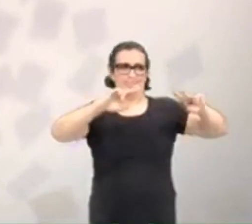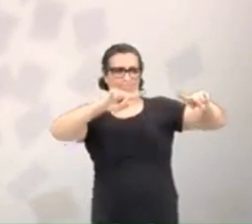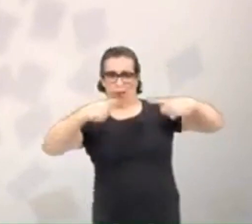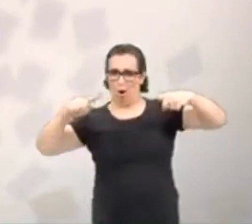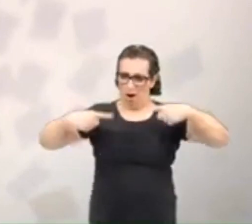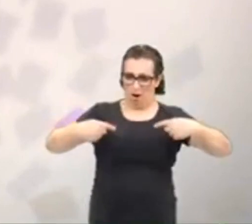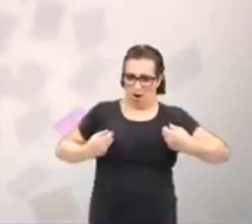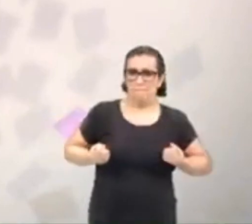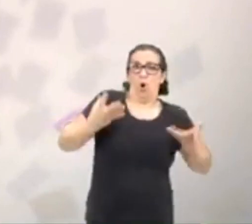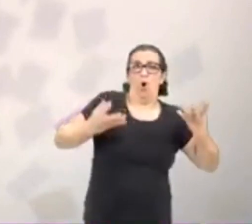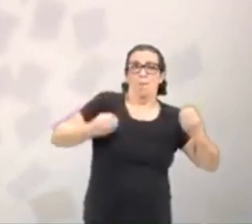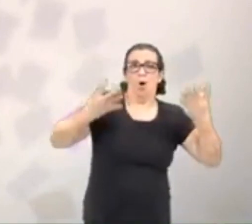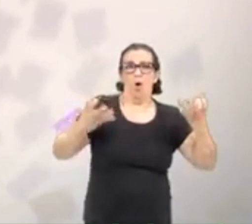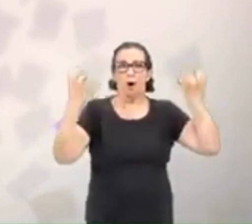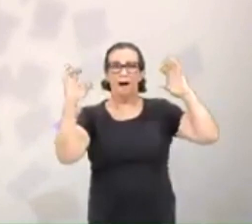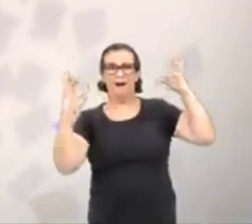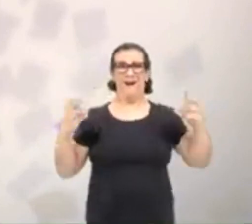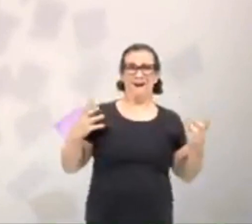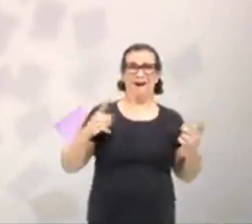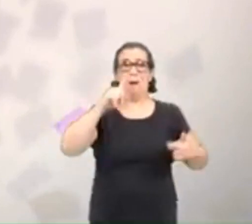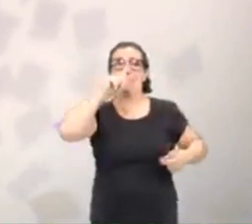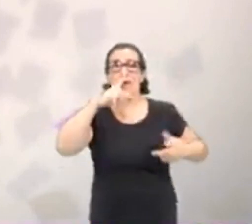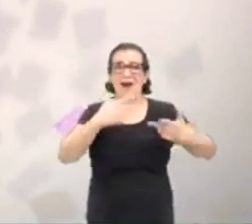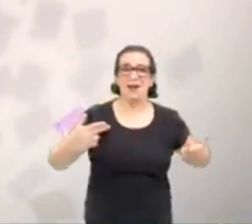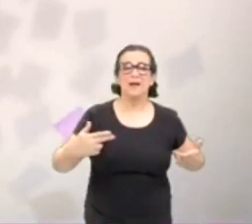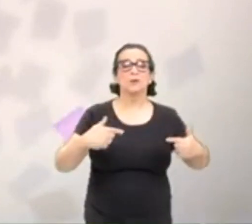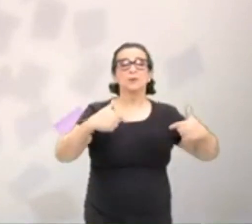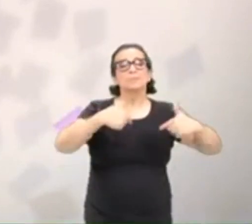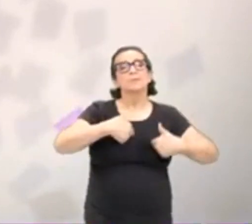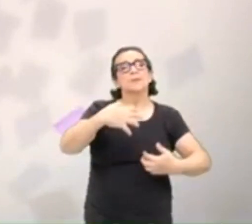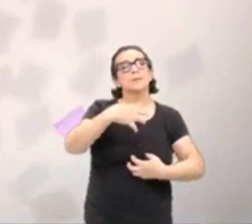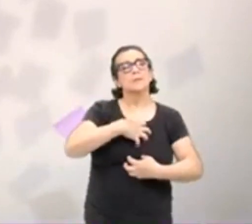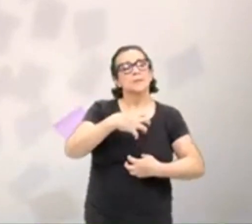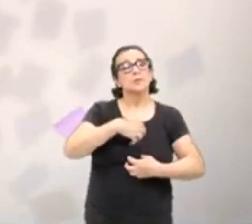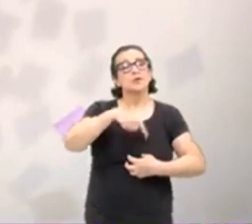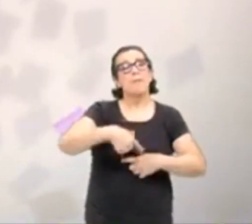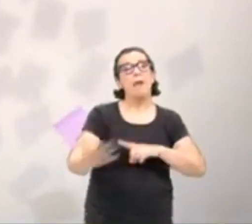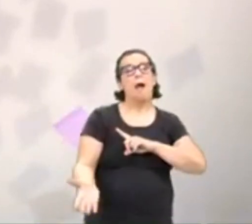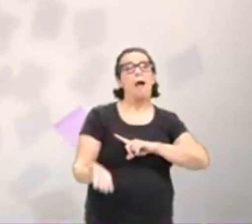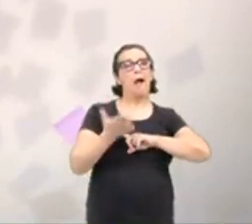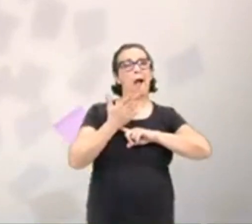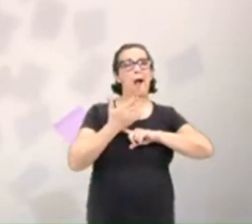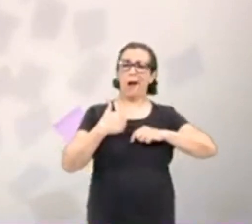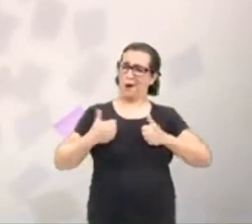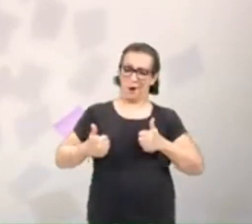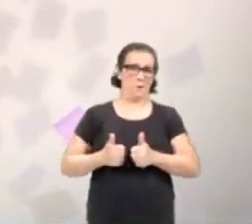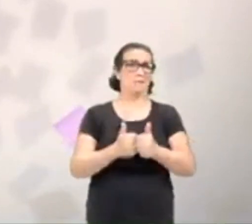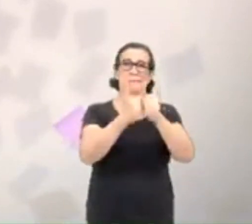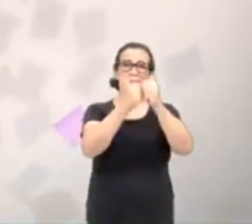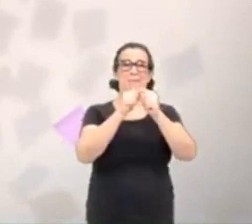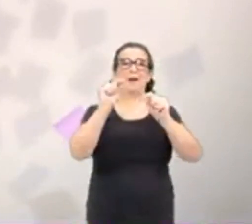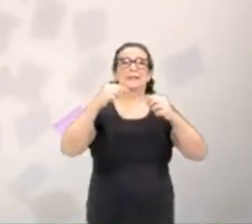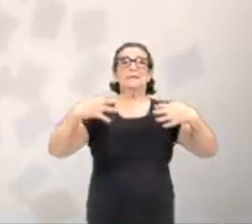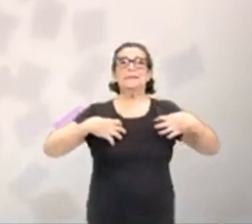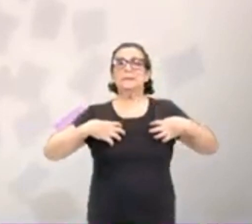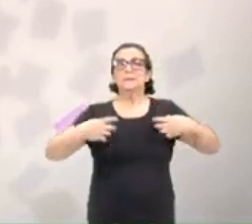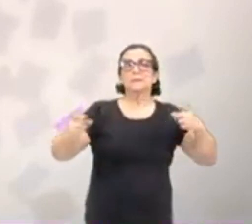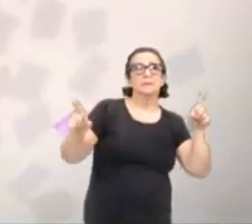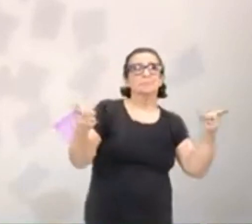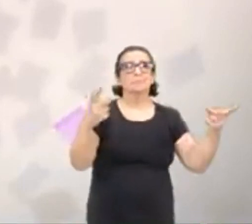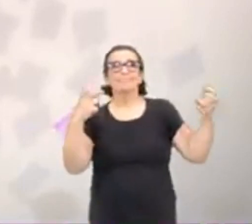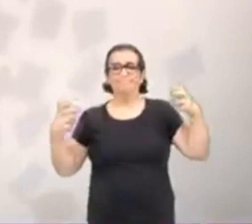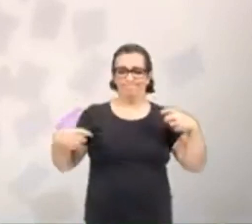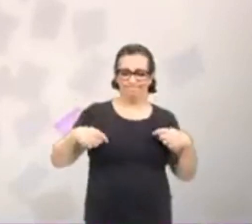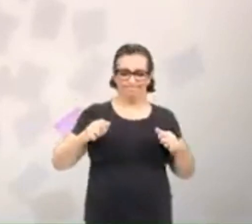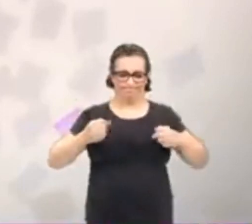um perigo eminente Então esse sentimento ele nos acompanha né as Sensações que são advindas de ansiedade